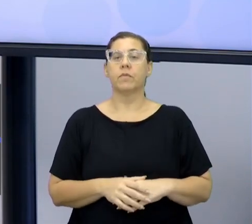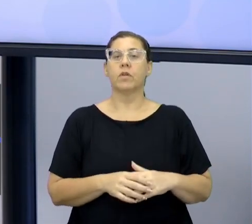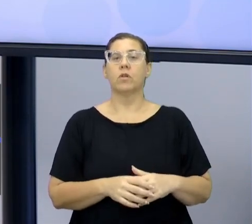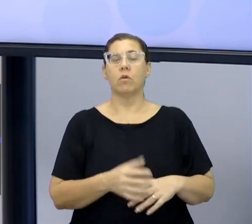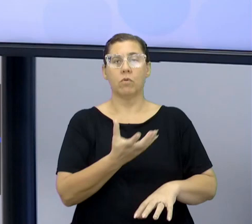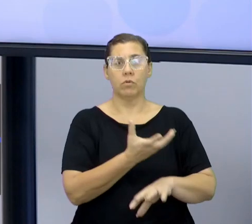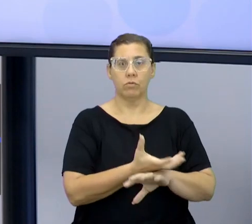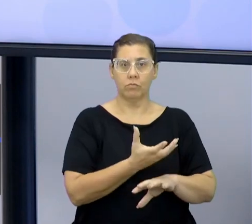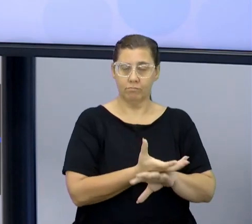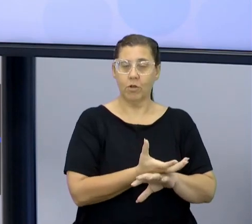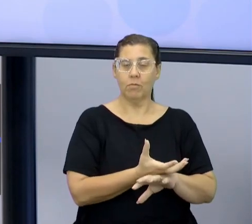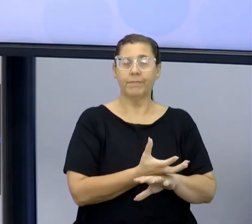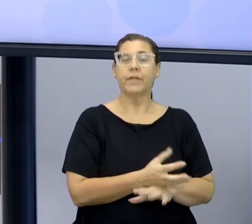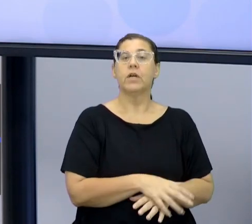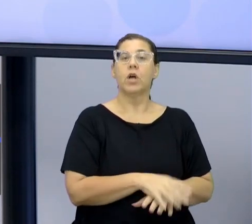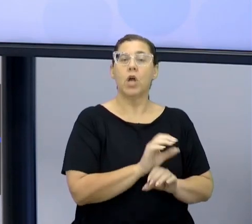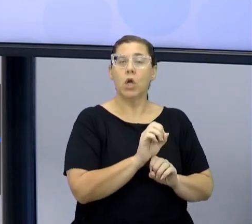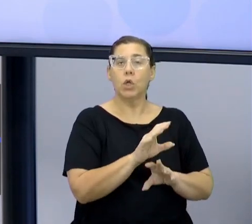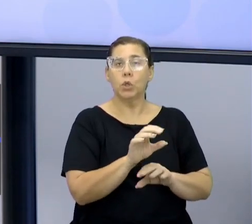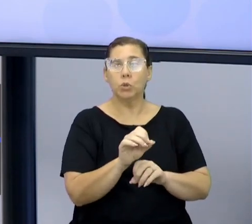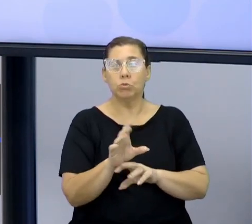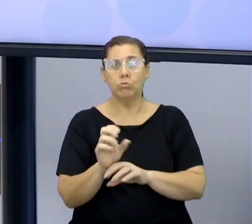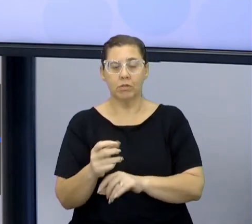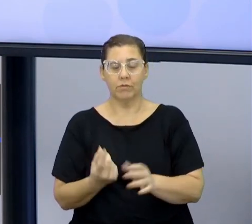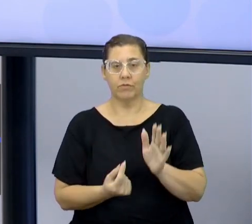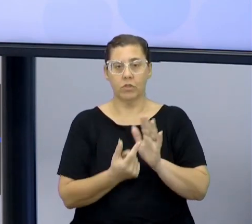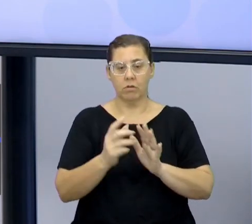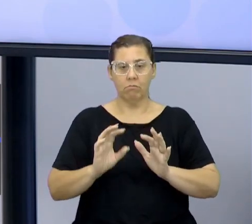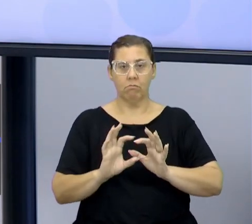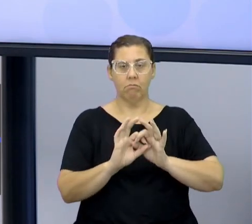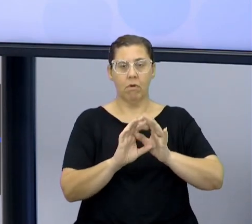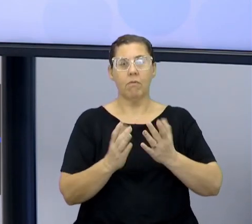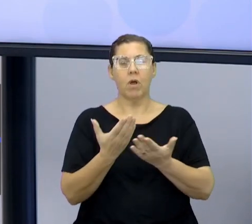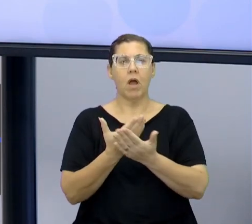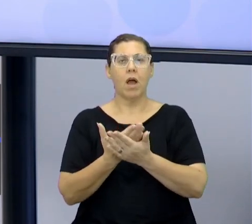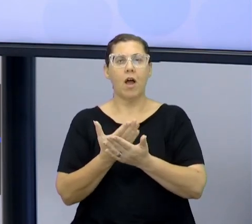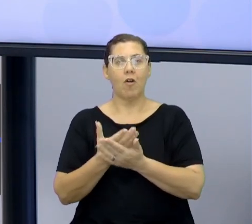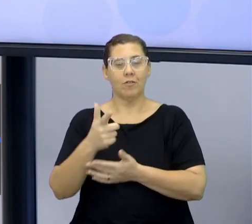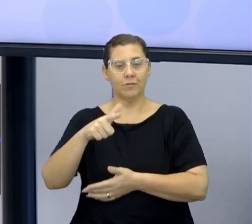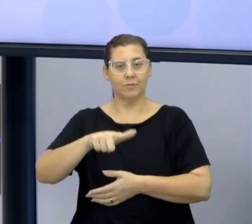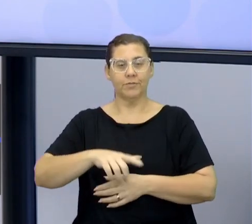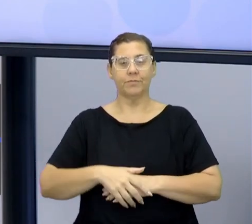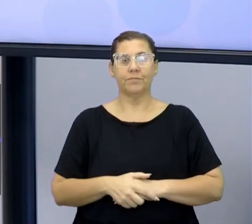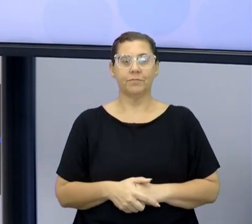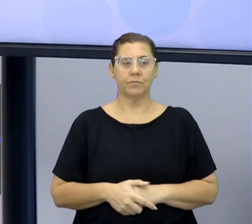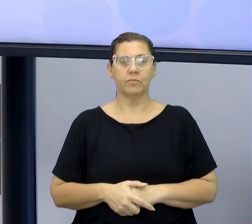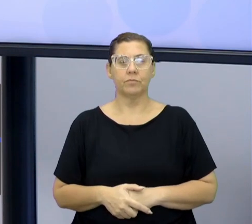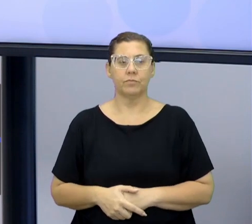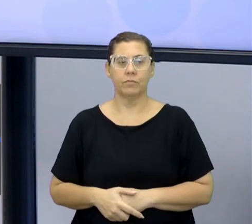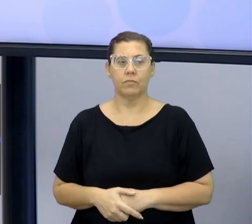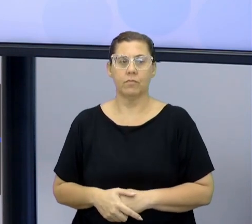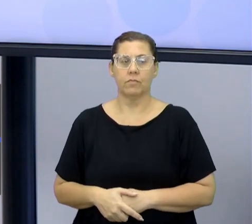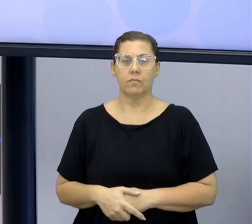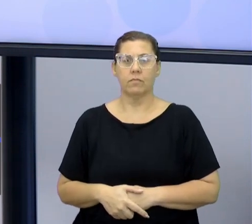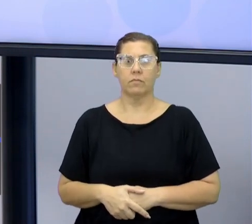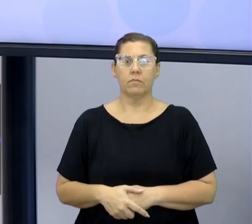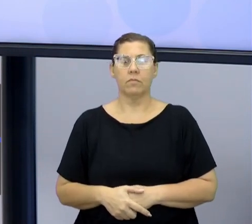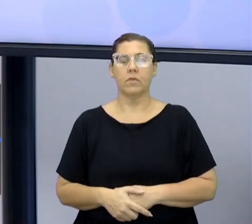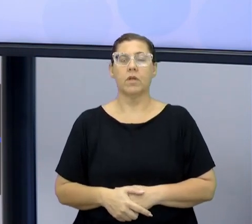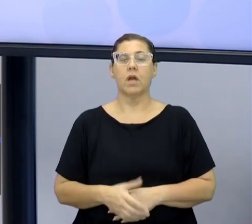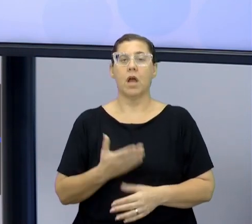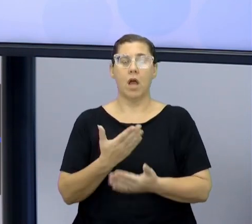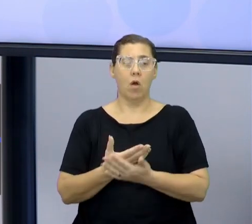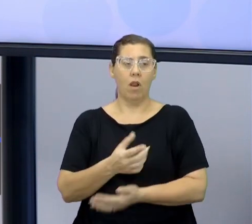componente educação financeira em conexão. Vamos lá para a nossa aula, mais uma aula aí hoje, a aula 3